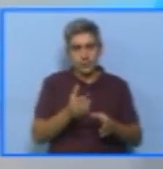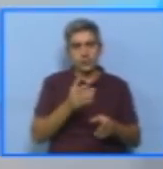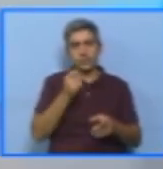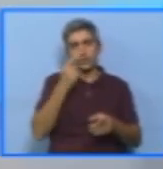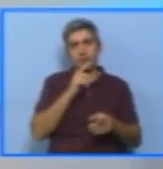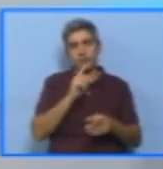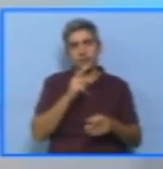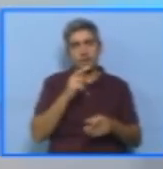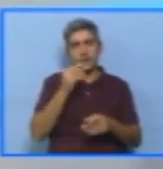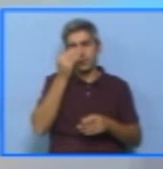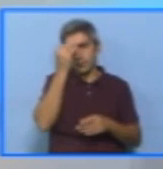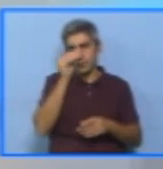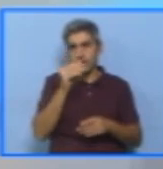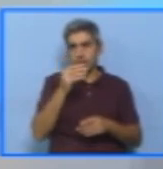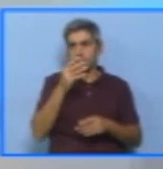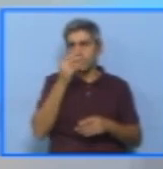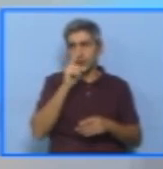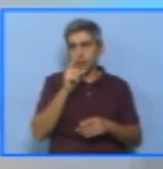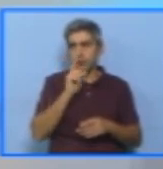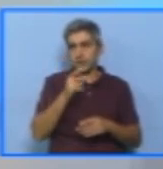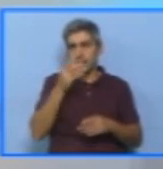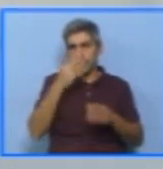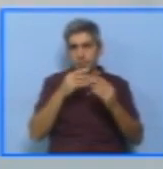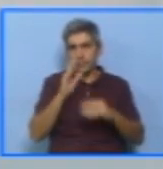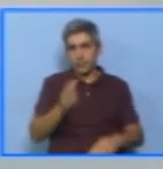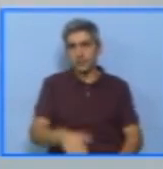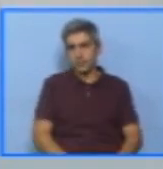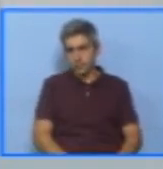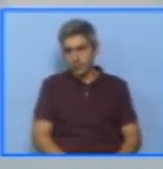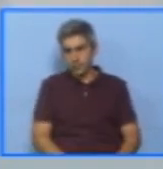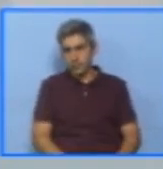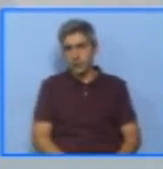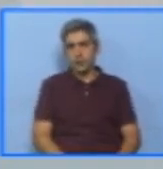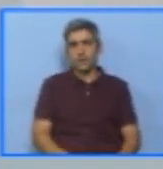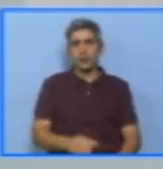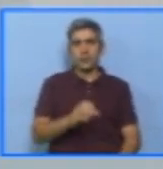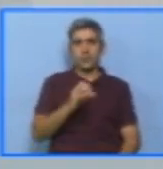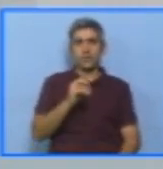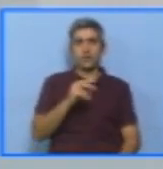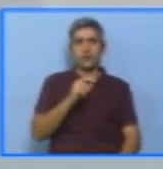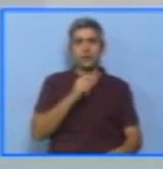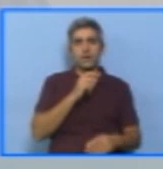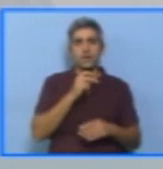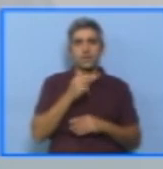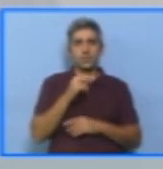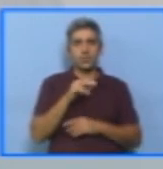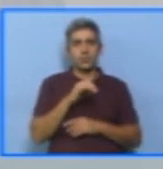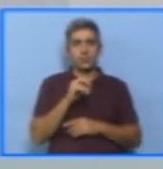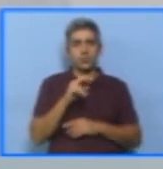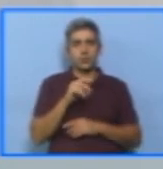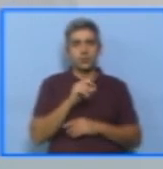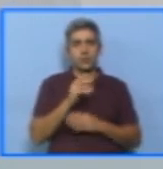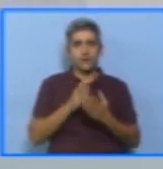ter ensinado. Não aprendeste, mas tendes de aprender. Claro. Quando António Rego, eu desafiava a avançarmos já para